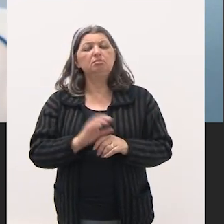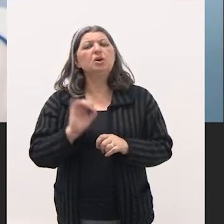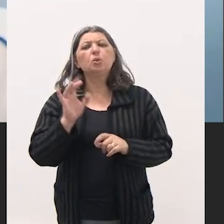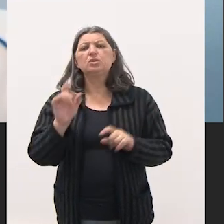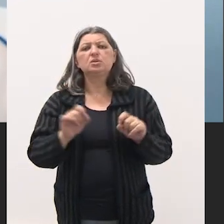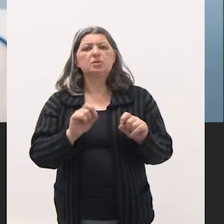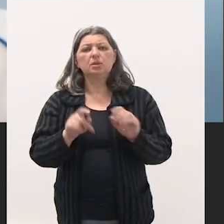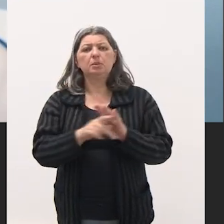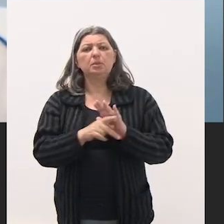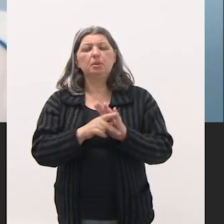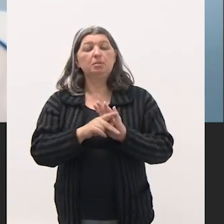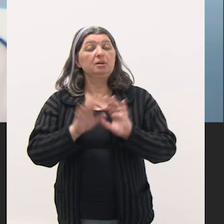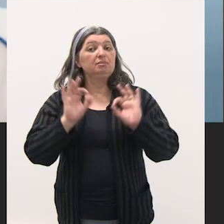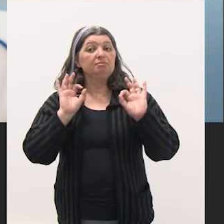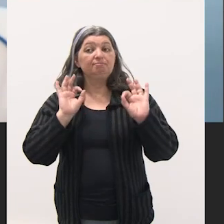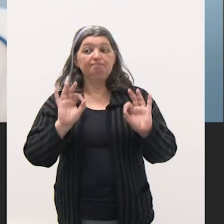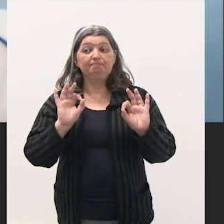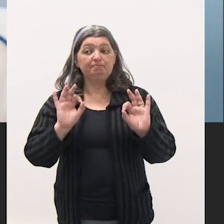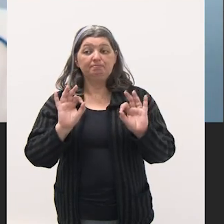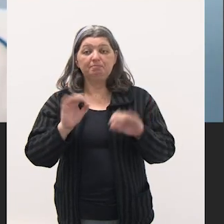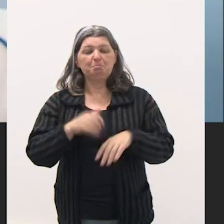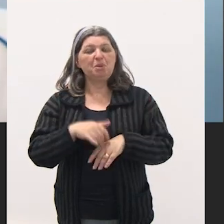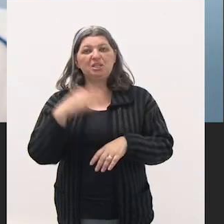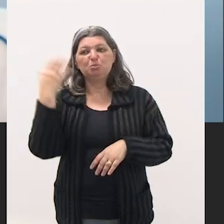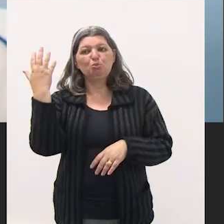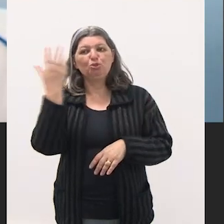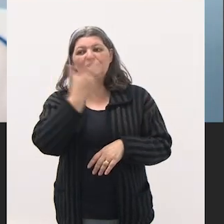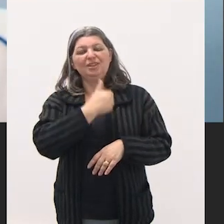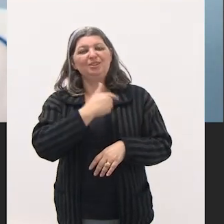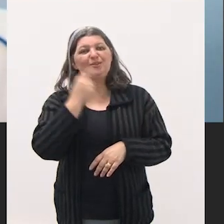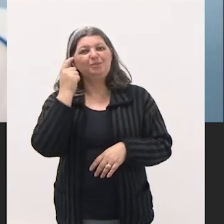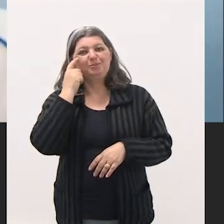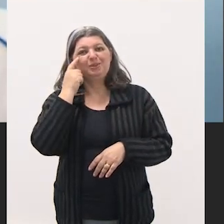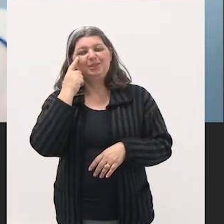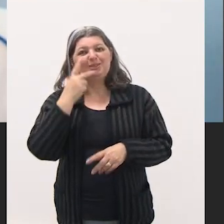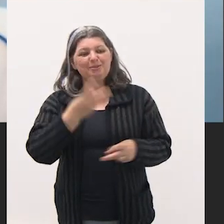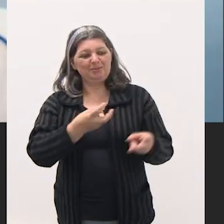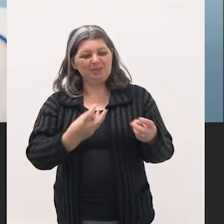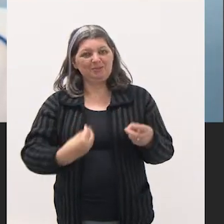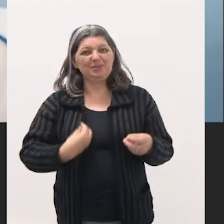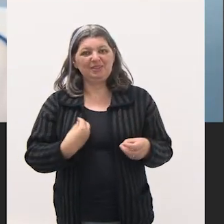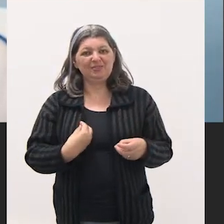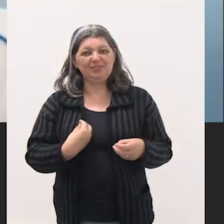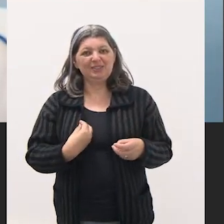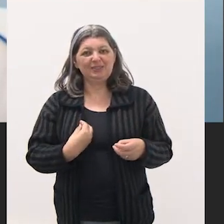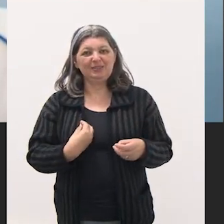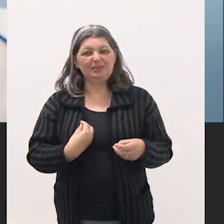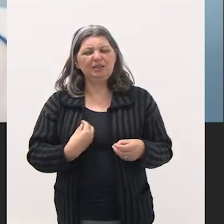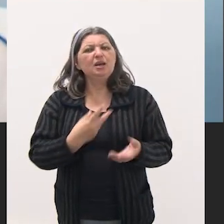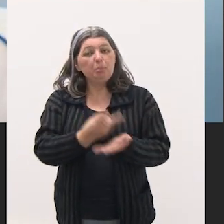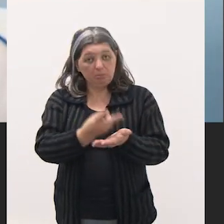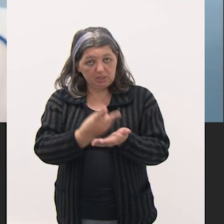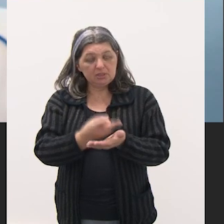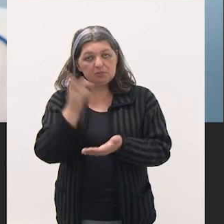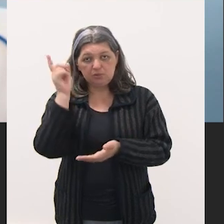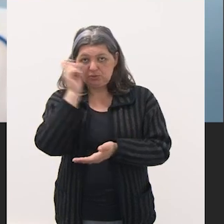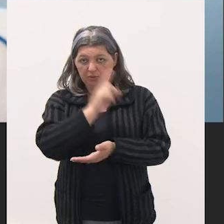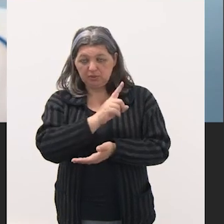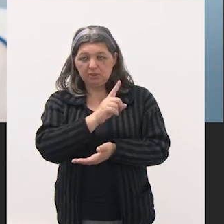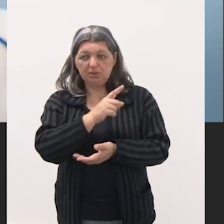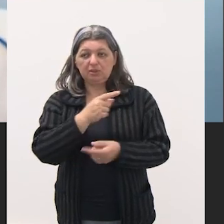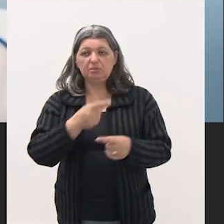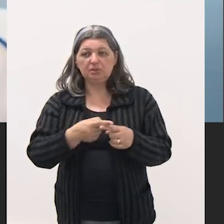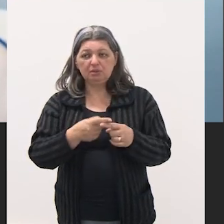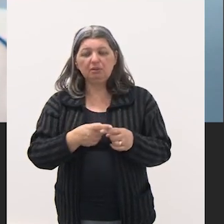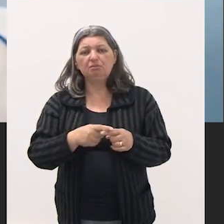mais bonito que eu vi na minha vida. Apesar dele ter sido falado com muita dificuldade e que teve tanto tempo para